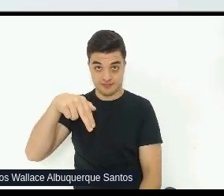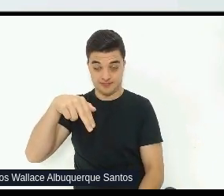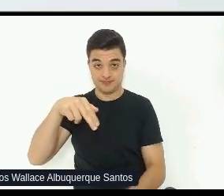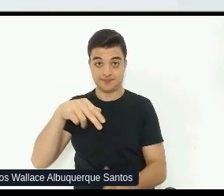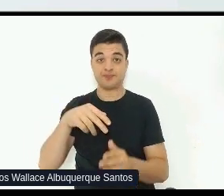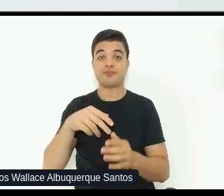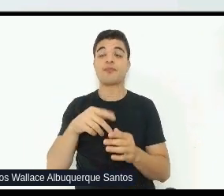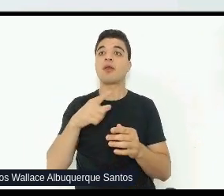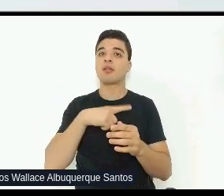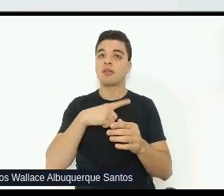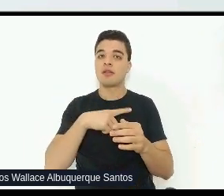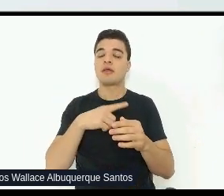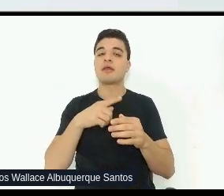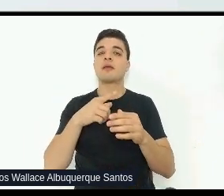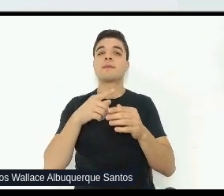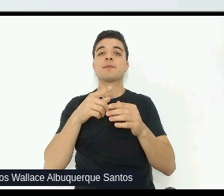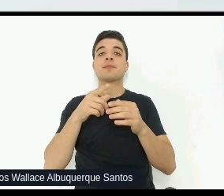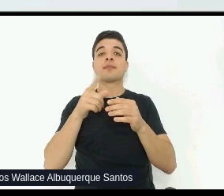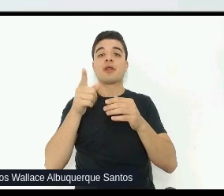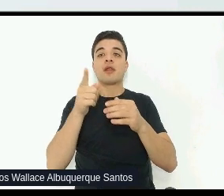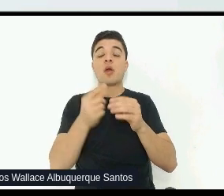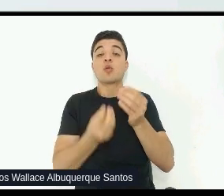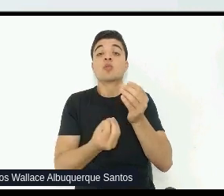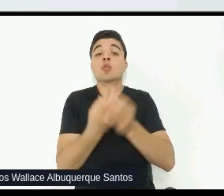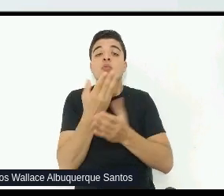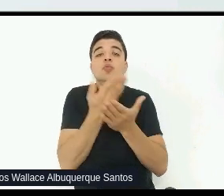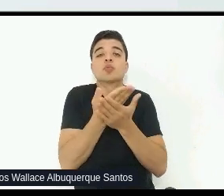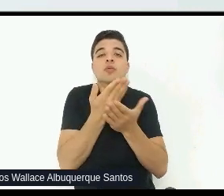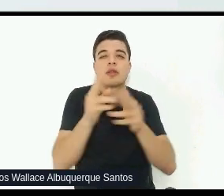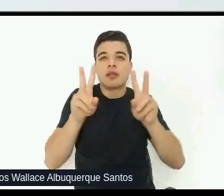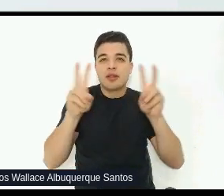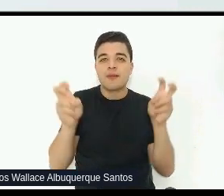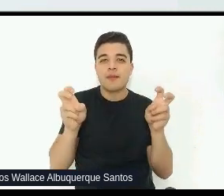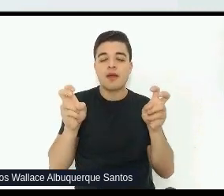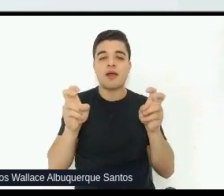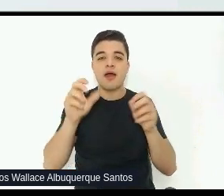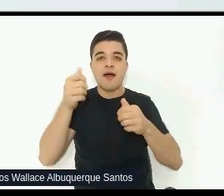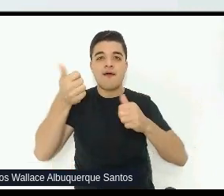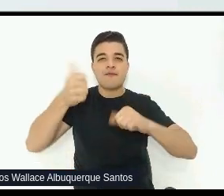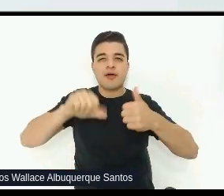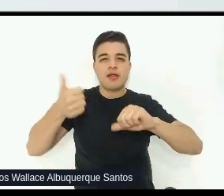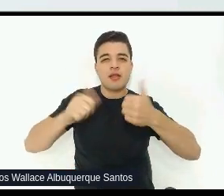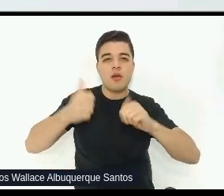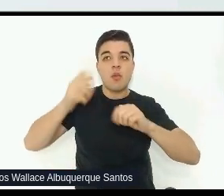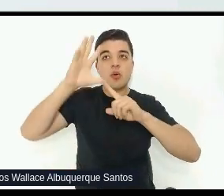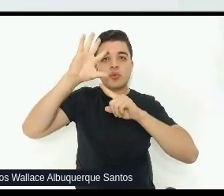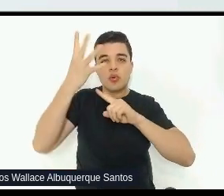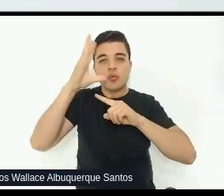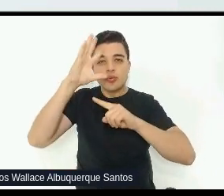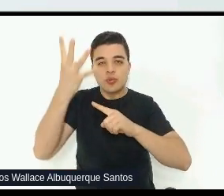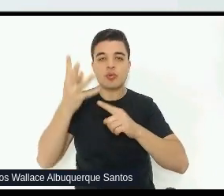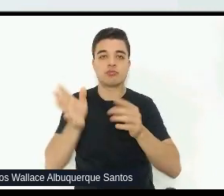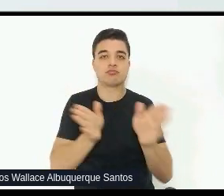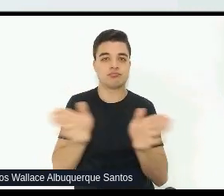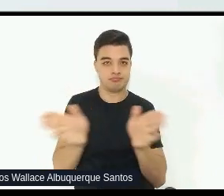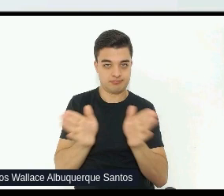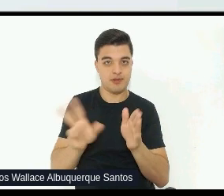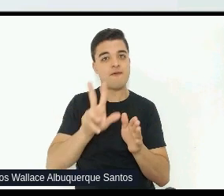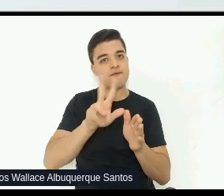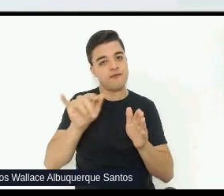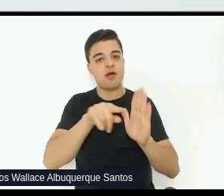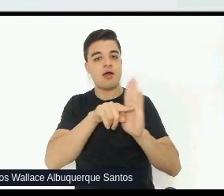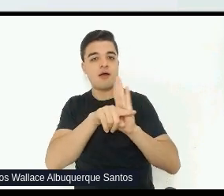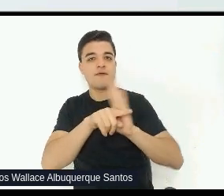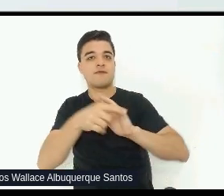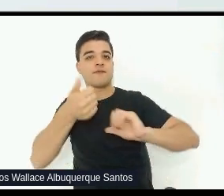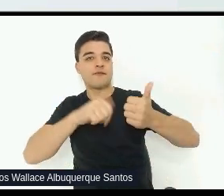System, criaram um estudo sobre a avaliação heurística de acessibilidade. Então, a gente vai conseguir analisar interfaces ou componentes